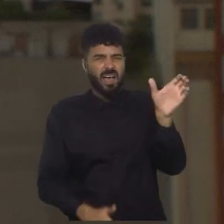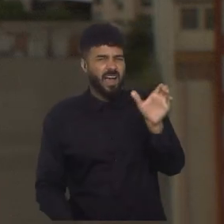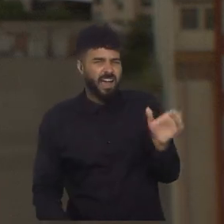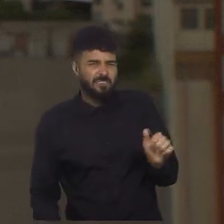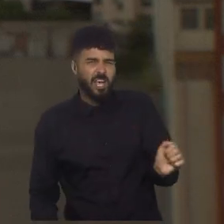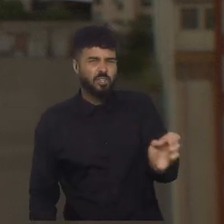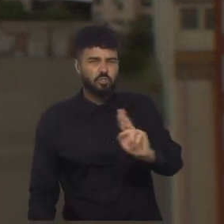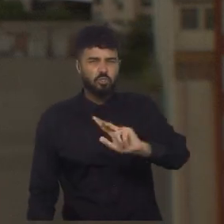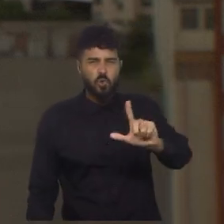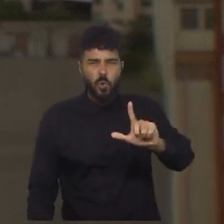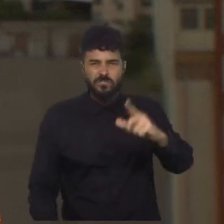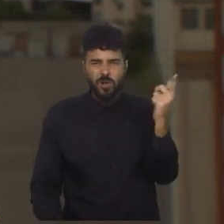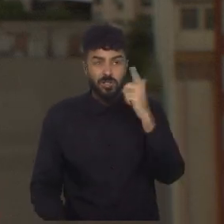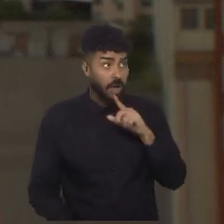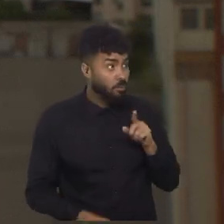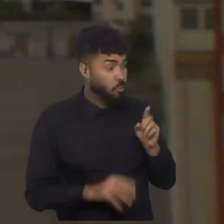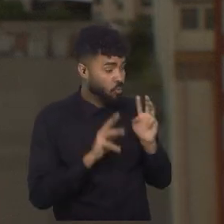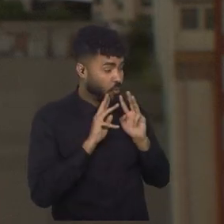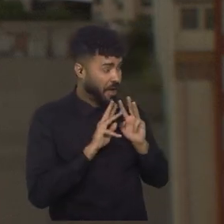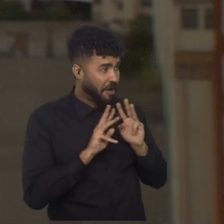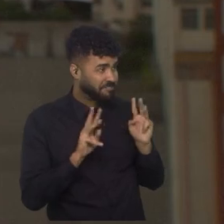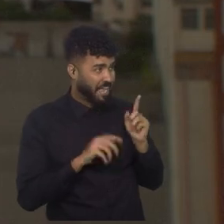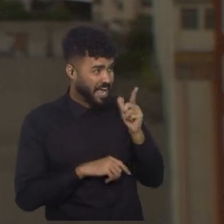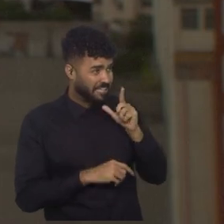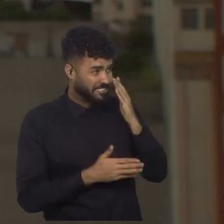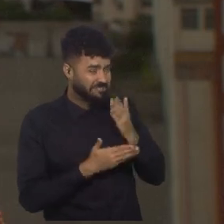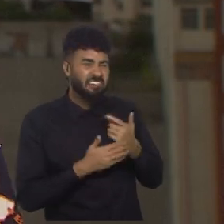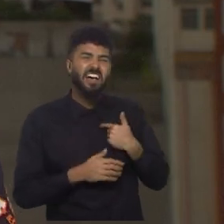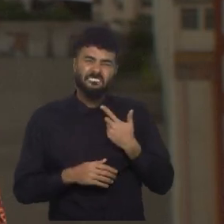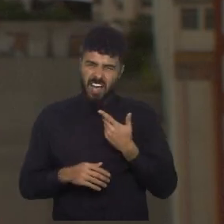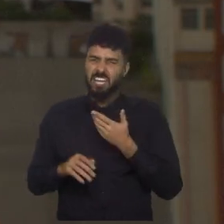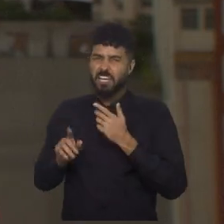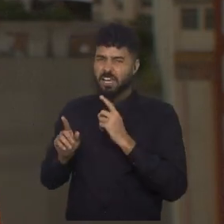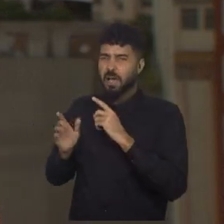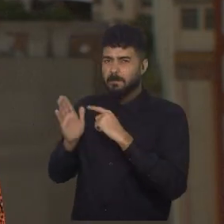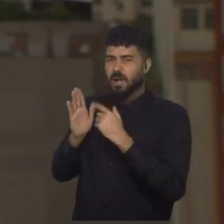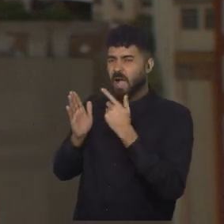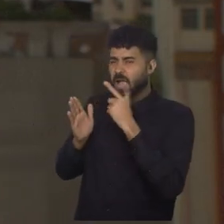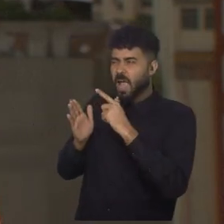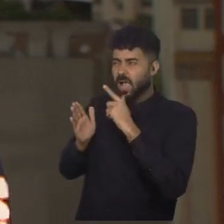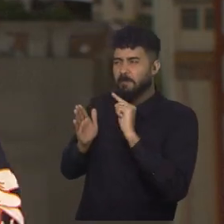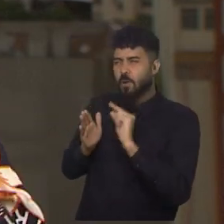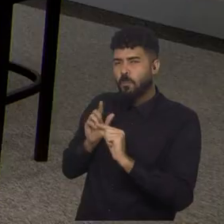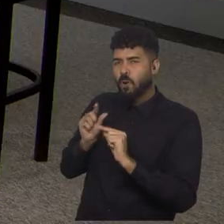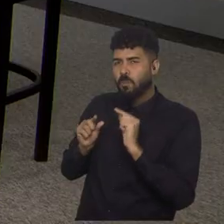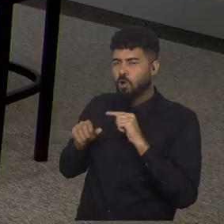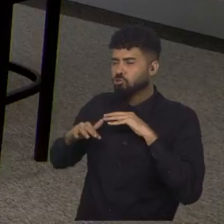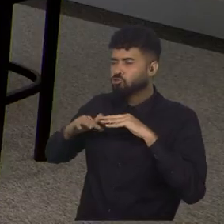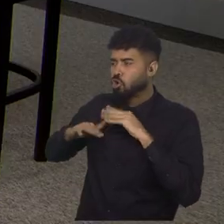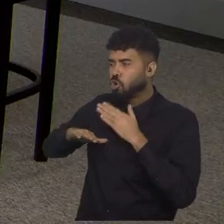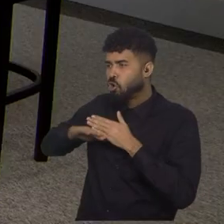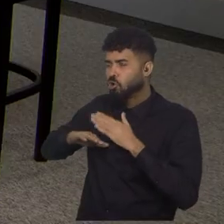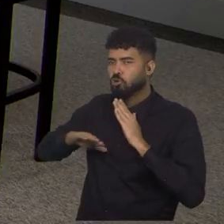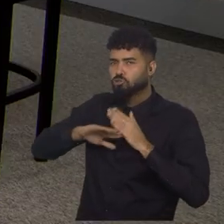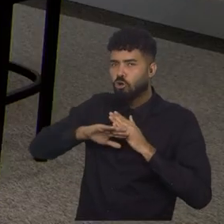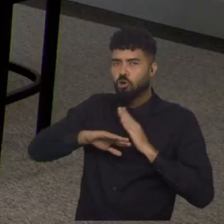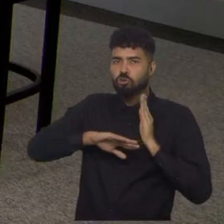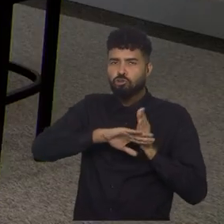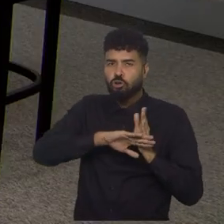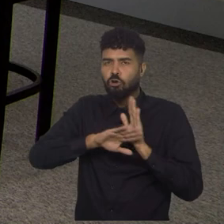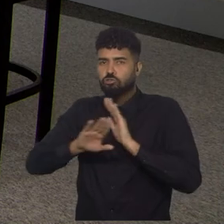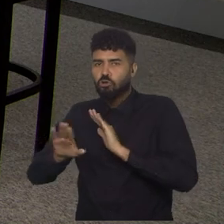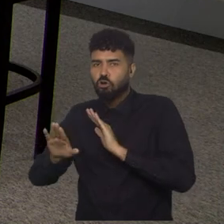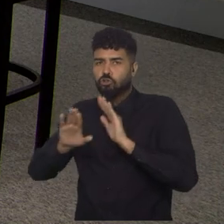Sul vai conseguir tirar pontinhos, pelo menos, da Argentina. De grão em grão, a galinha enche o papo. Então, se for de um em um ali, se todo